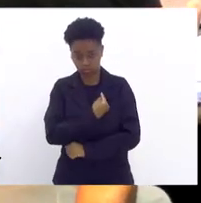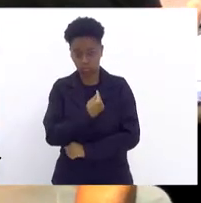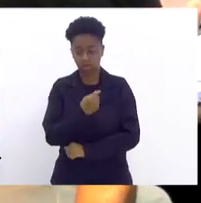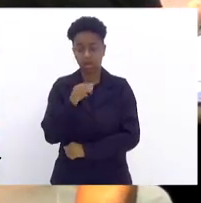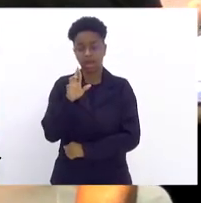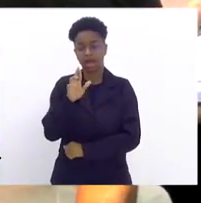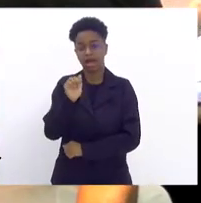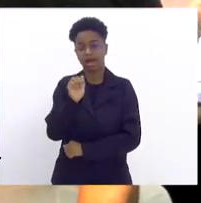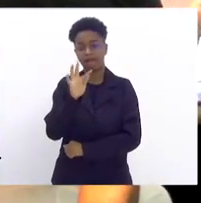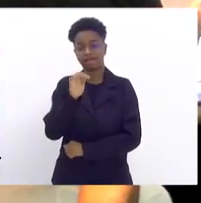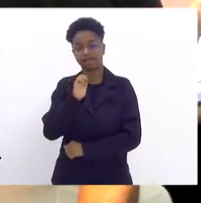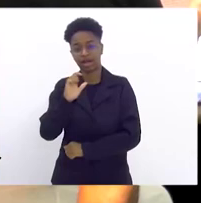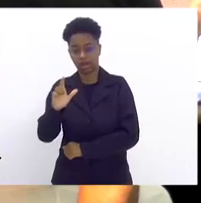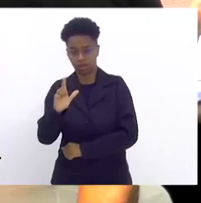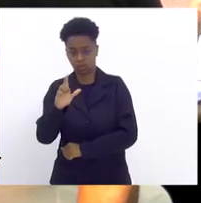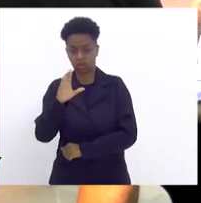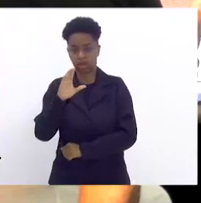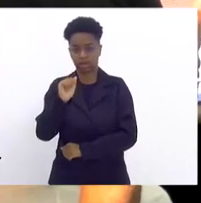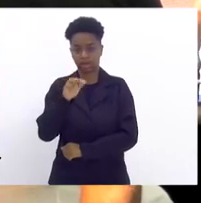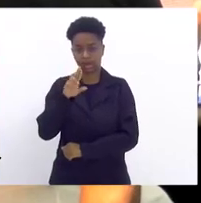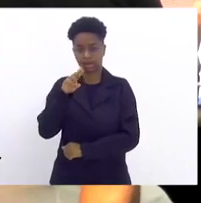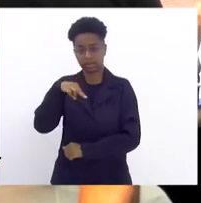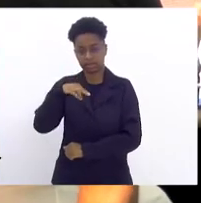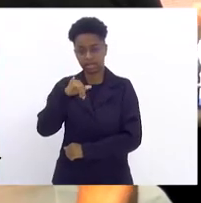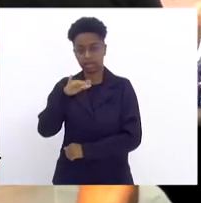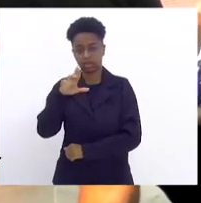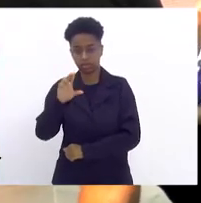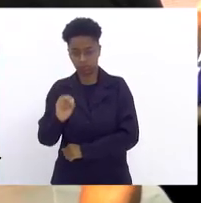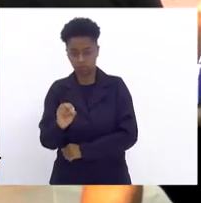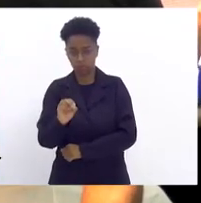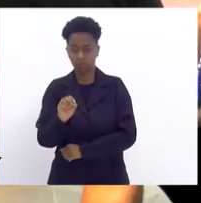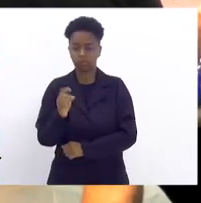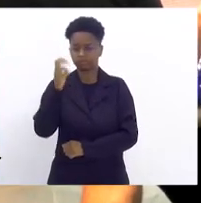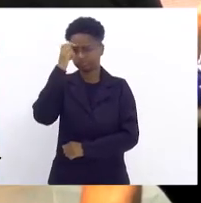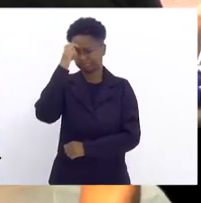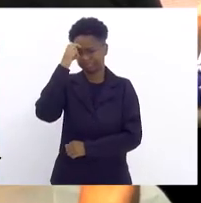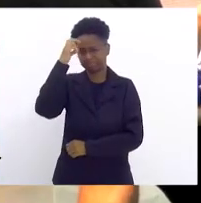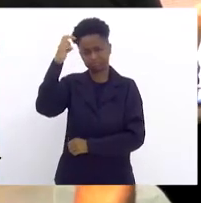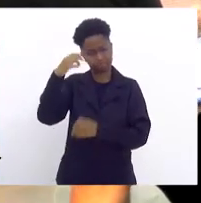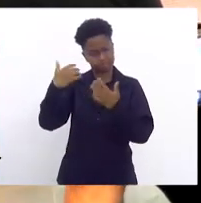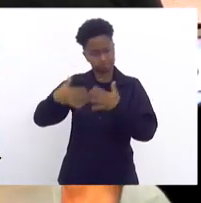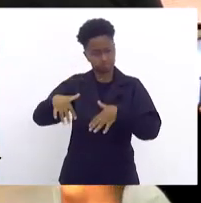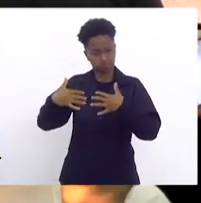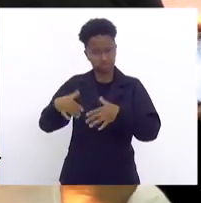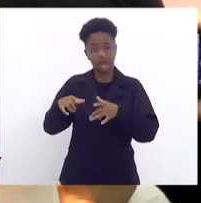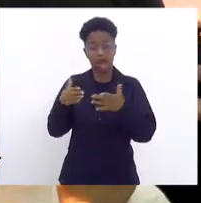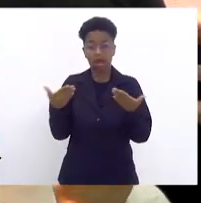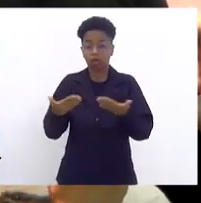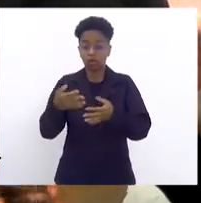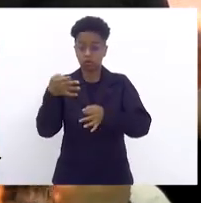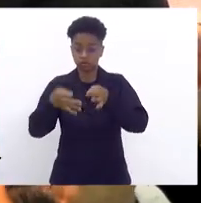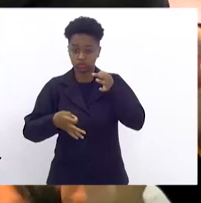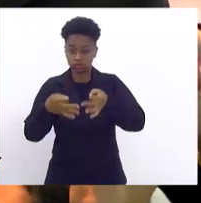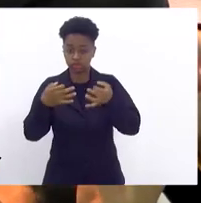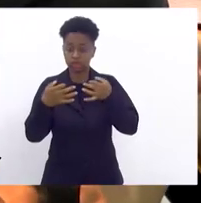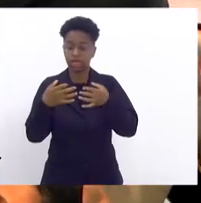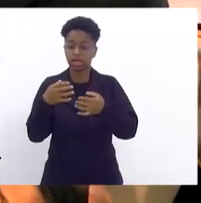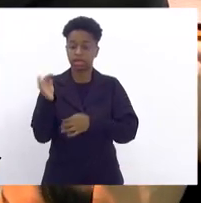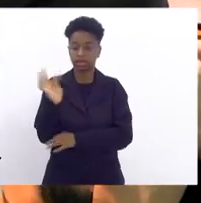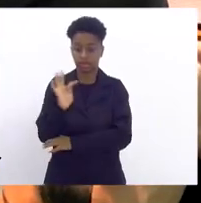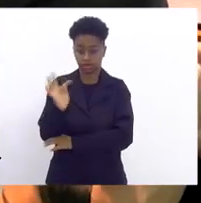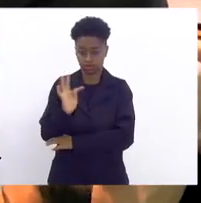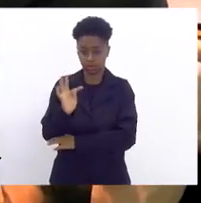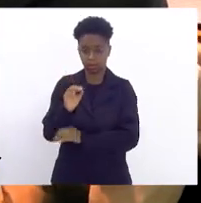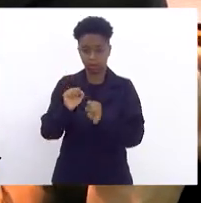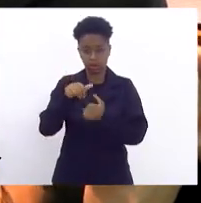Dr Rafael carneiro é um juiz muito talentoso ele atualmente é juiz em Teresópolis o senhor pode